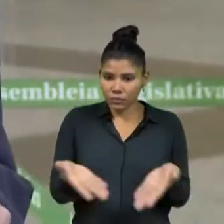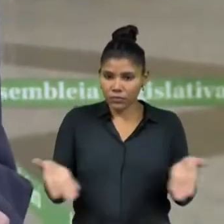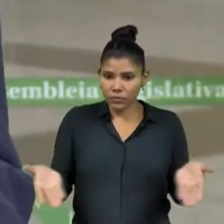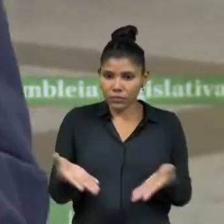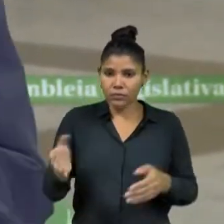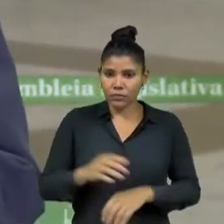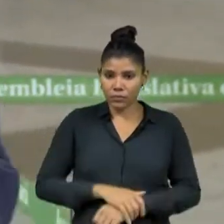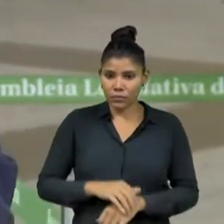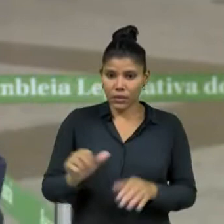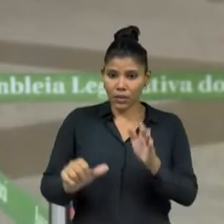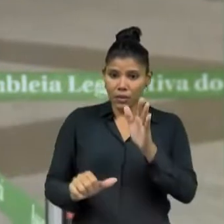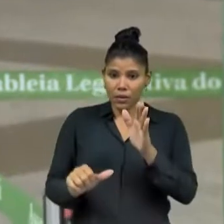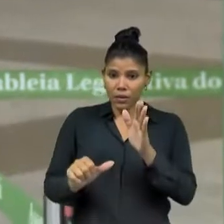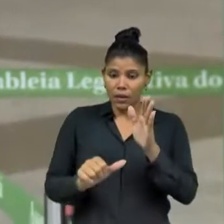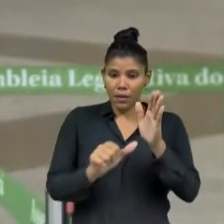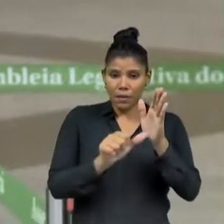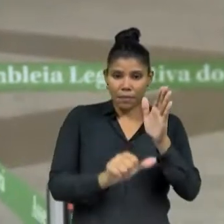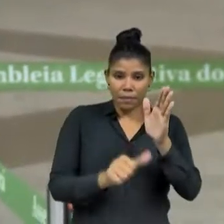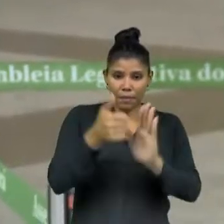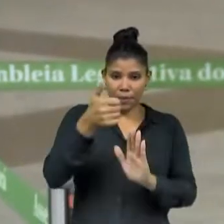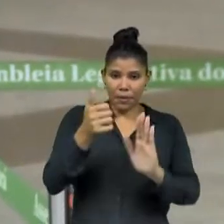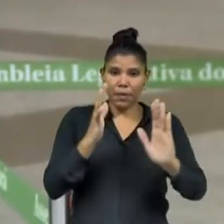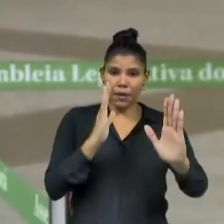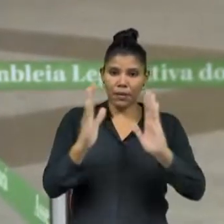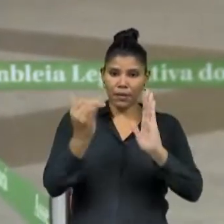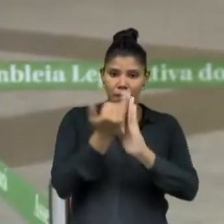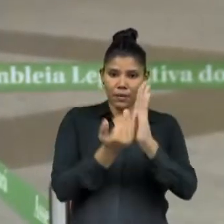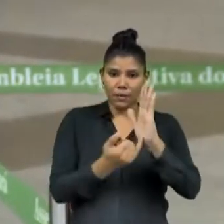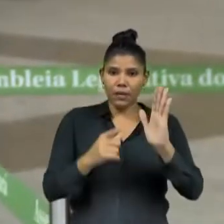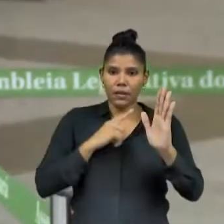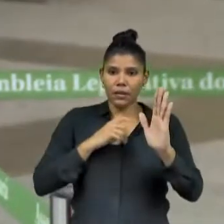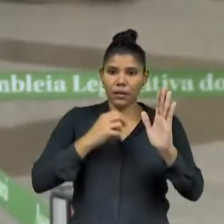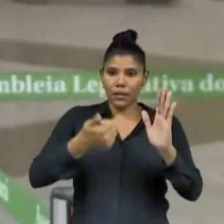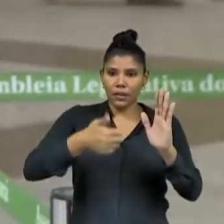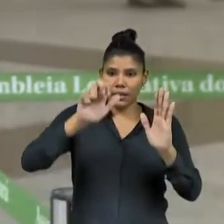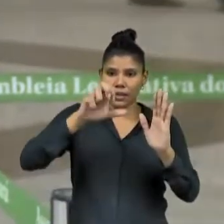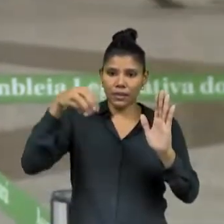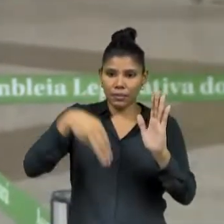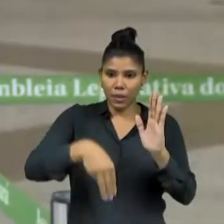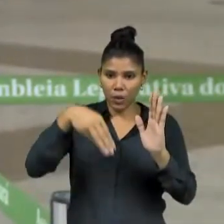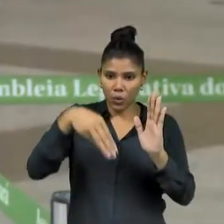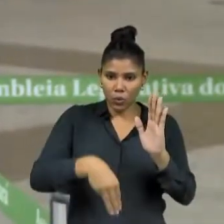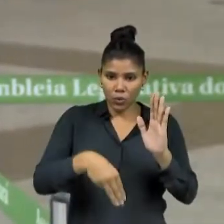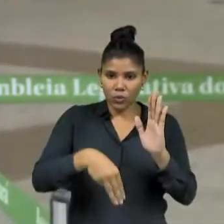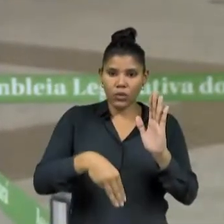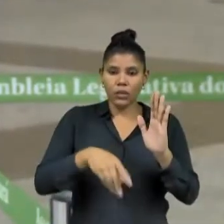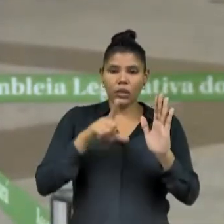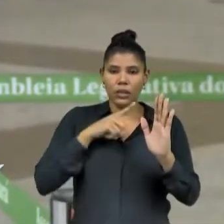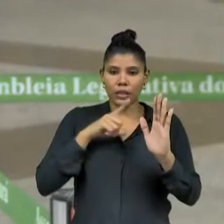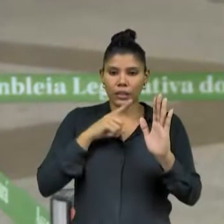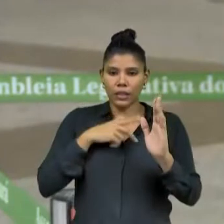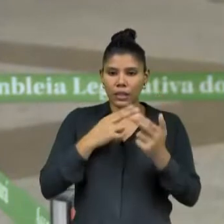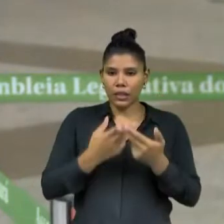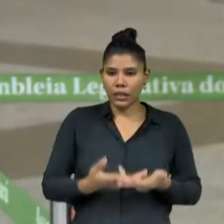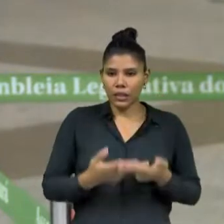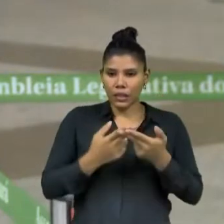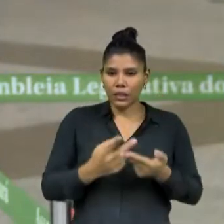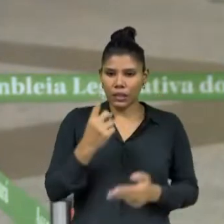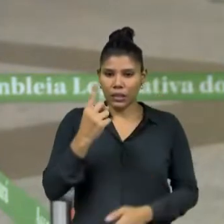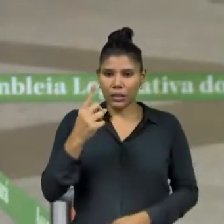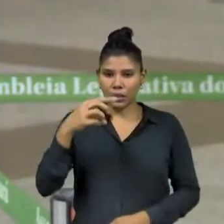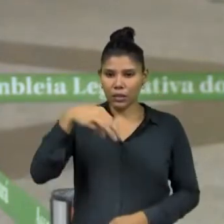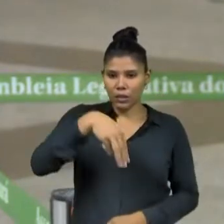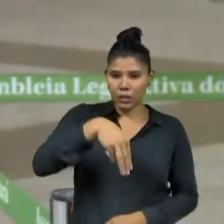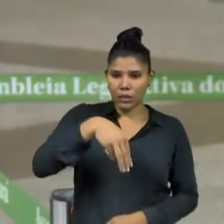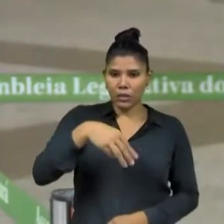Primeiro expediente, lembrando, cada deputado tem direito a falar por até 15 minutos, havendo uma tolerância aí de um minuto e meio,